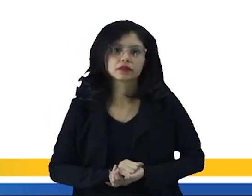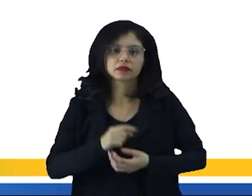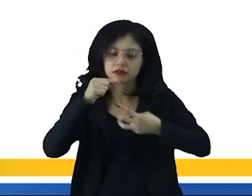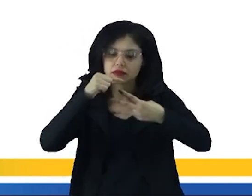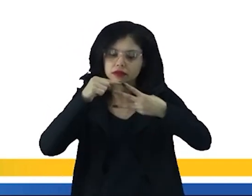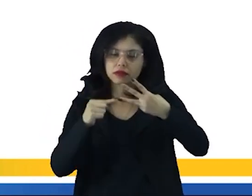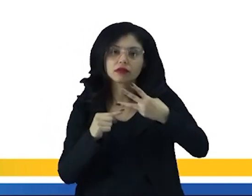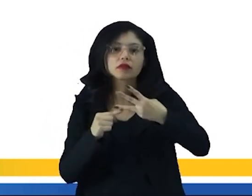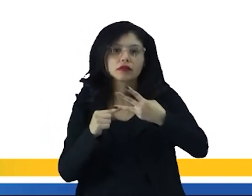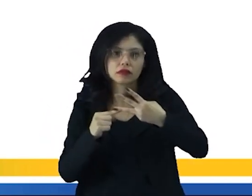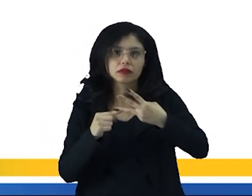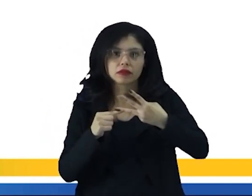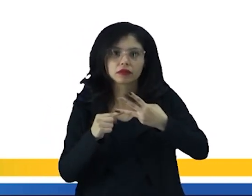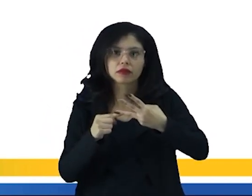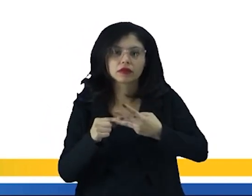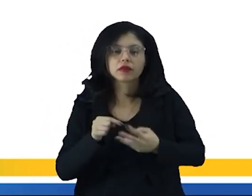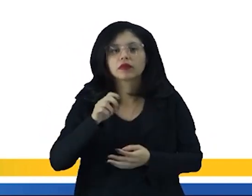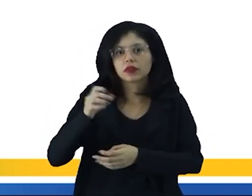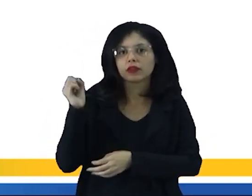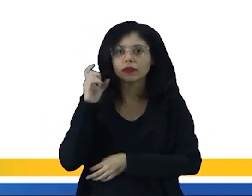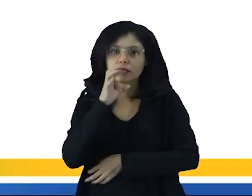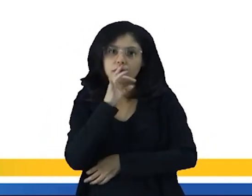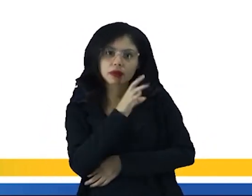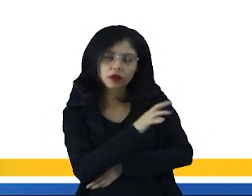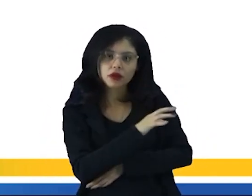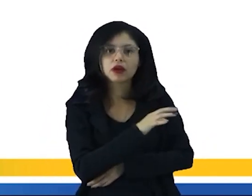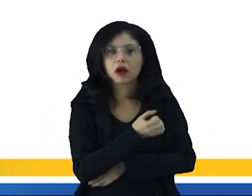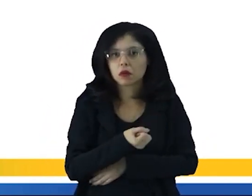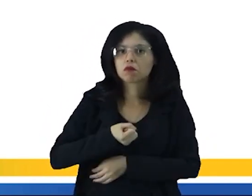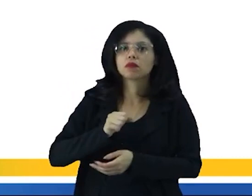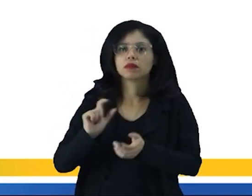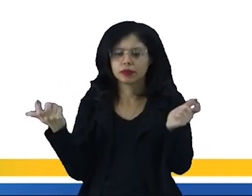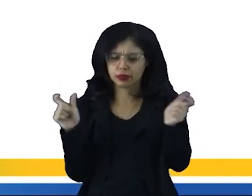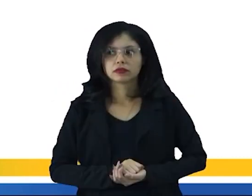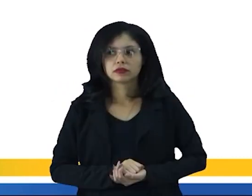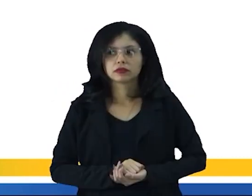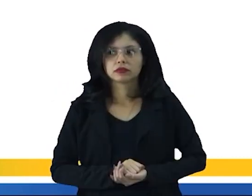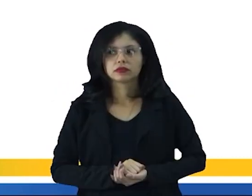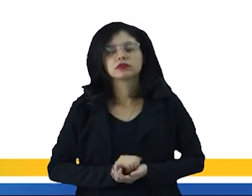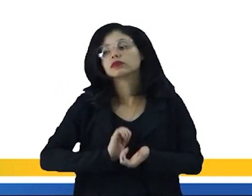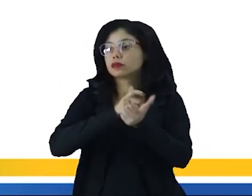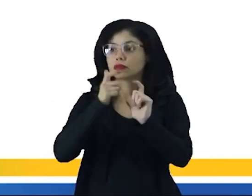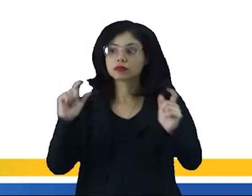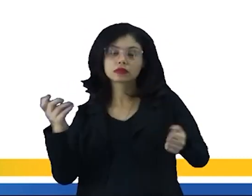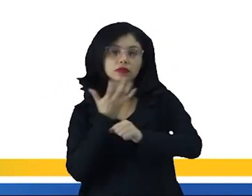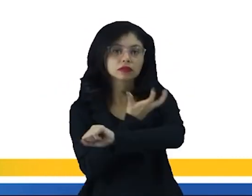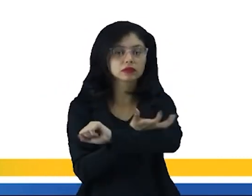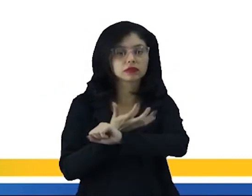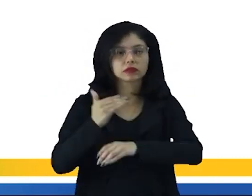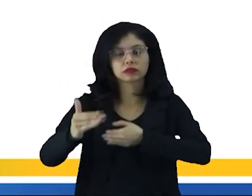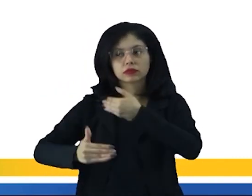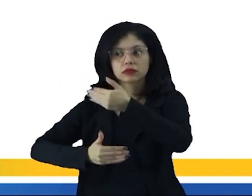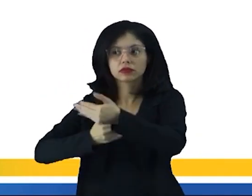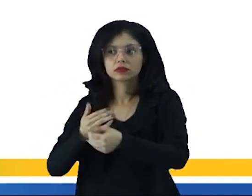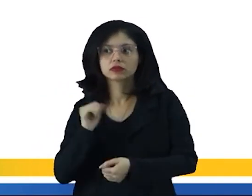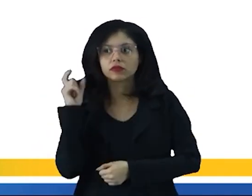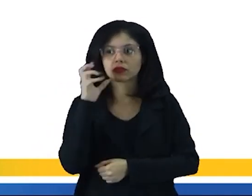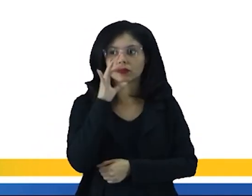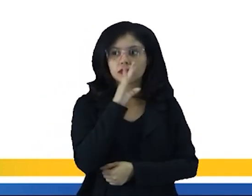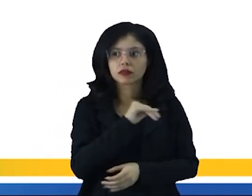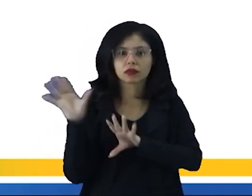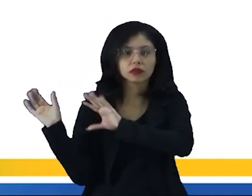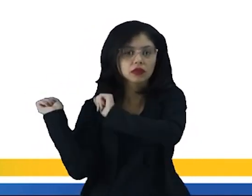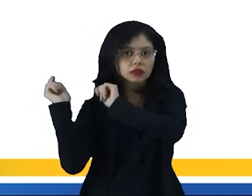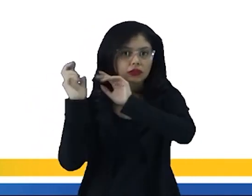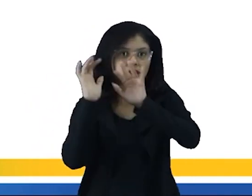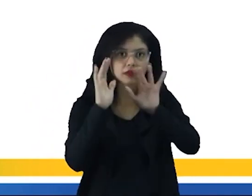meses de verão, a tundra nasce e tem um ciclo de vida muito curto. O aumento da vegetação durante o verão atrai